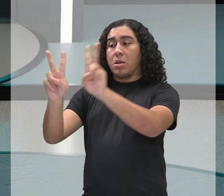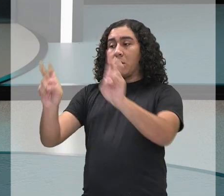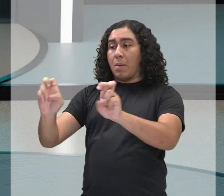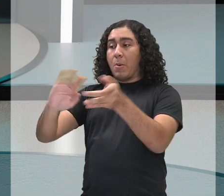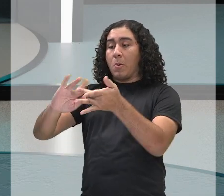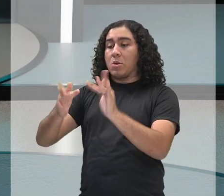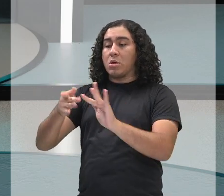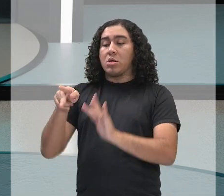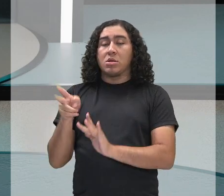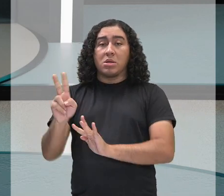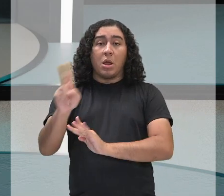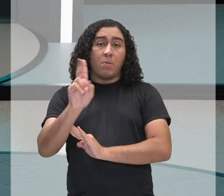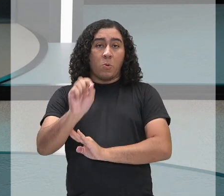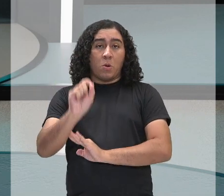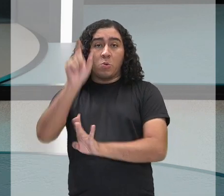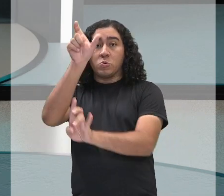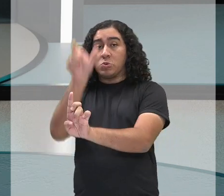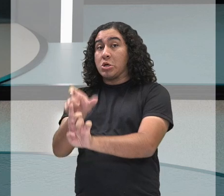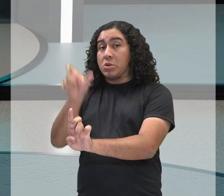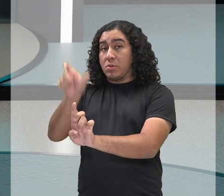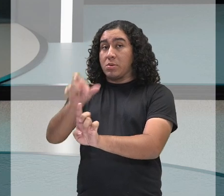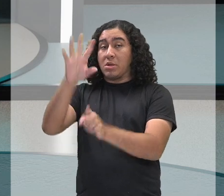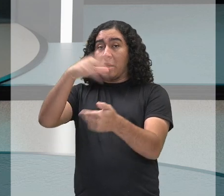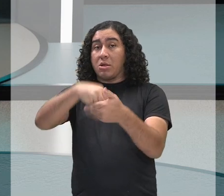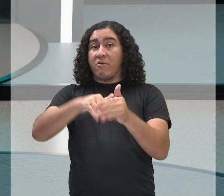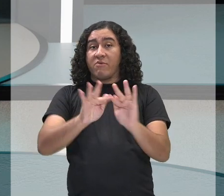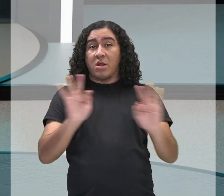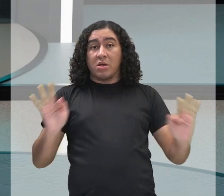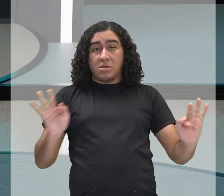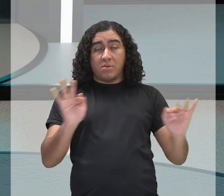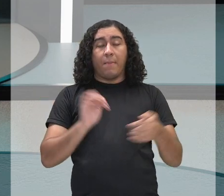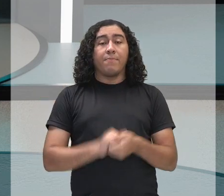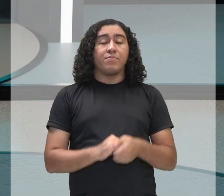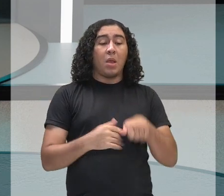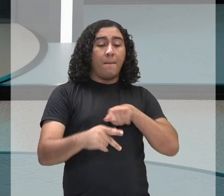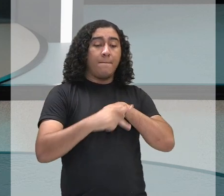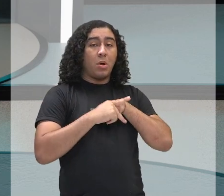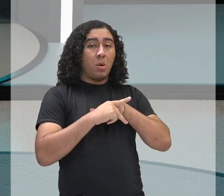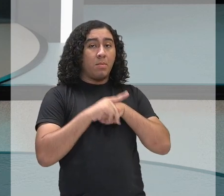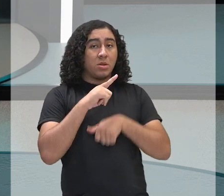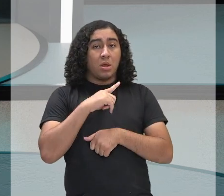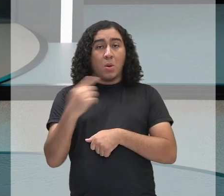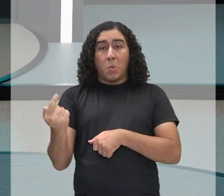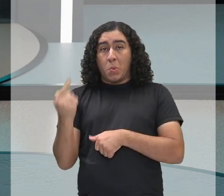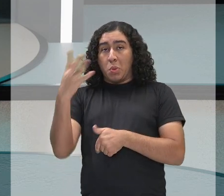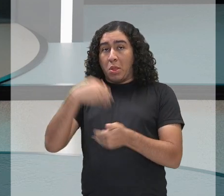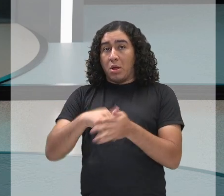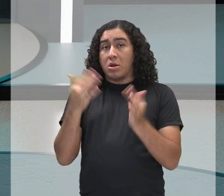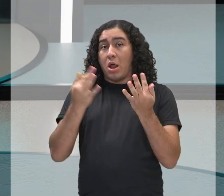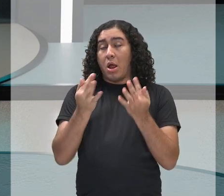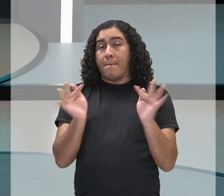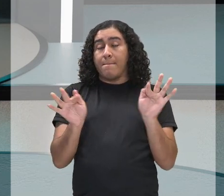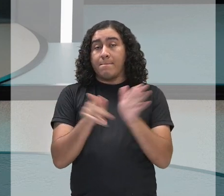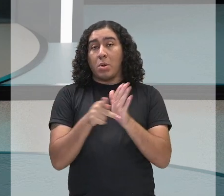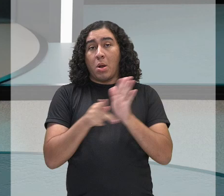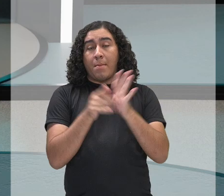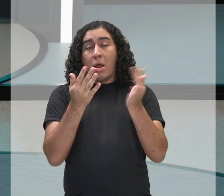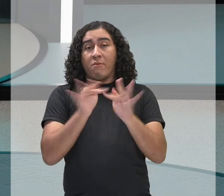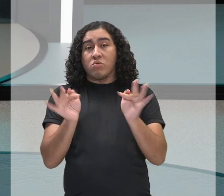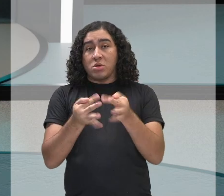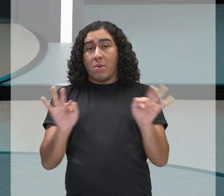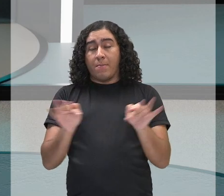ser sempre o sujeito, tá bom? E o pronome sujeito é quando eu tenho um pronome na função de sujeito.